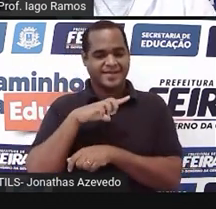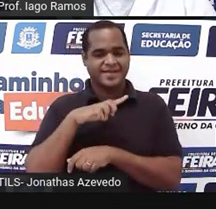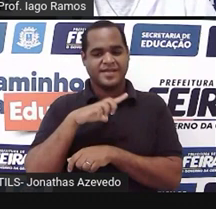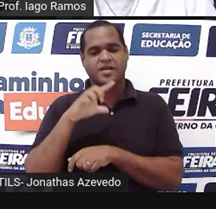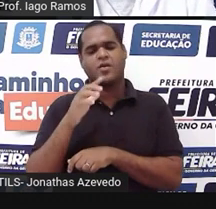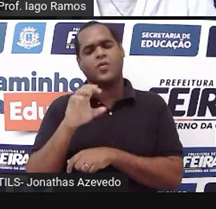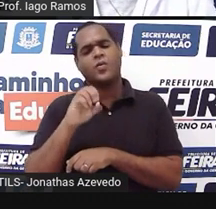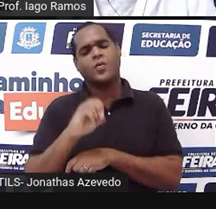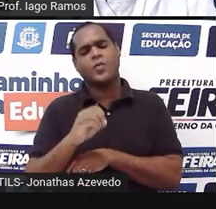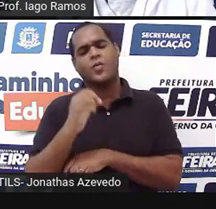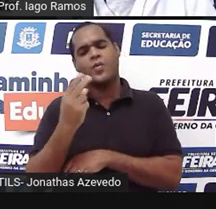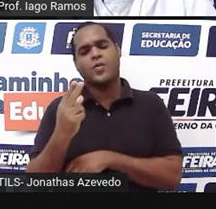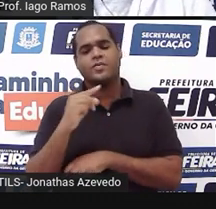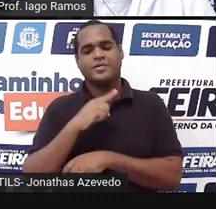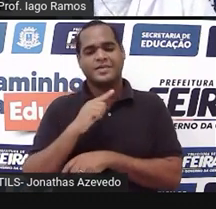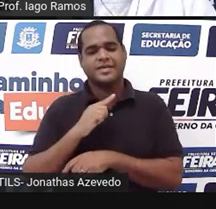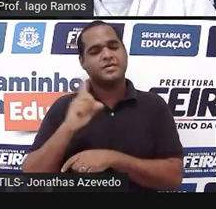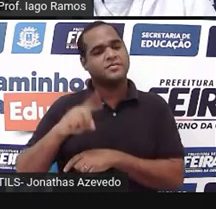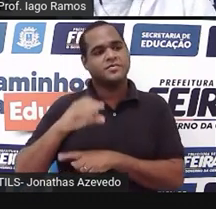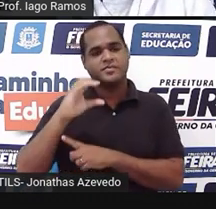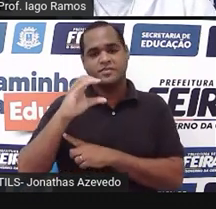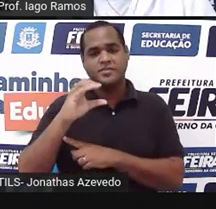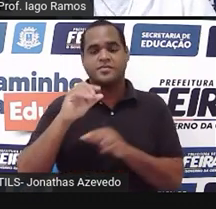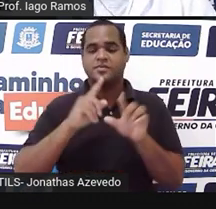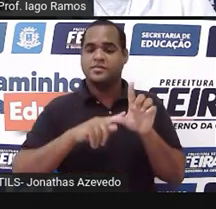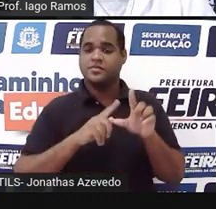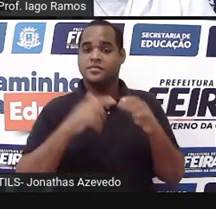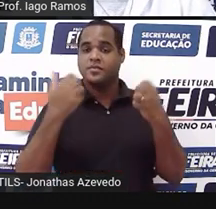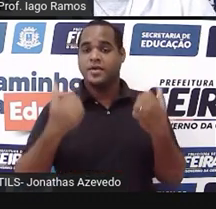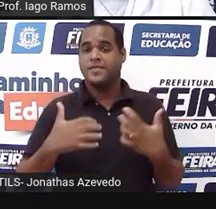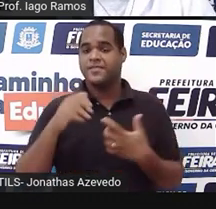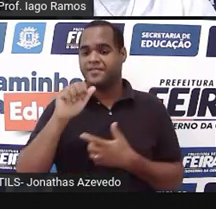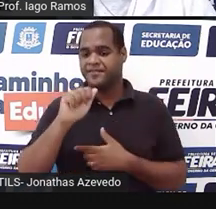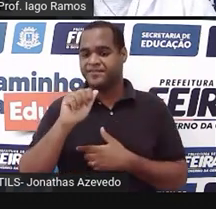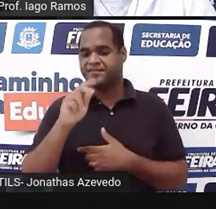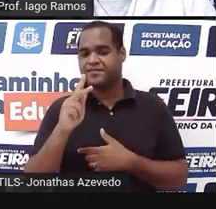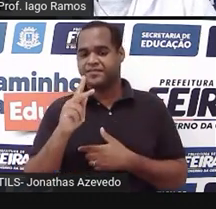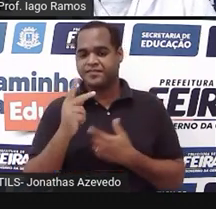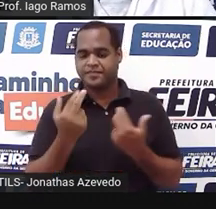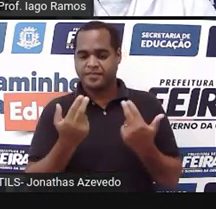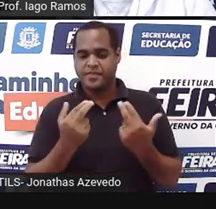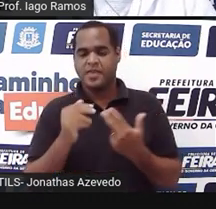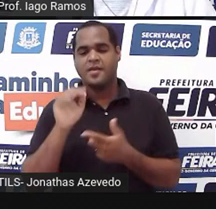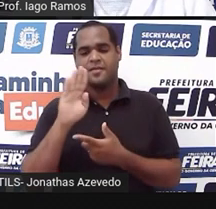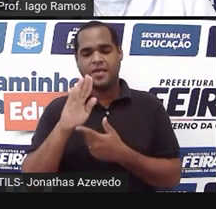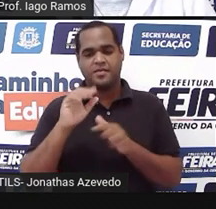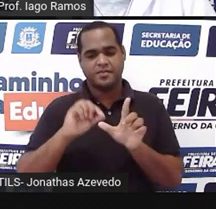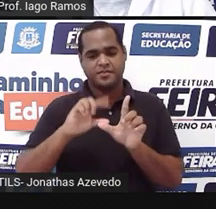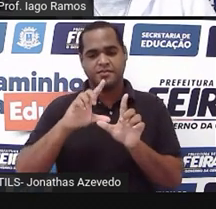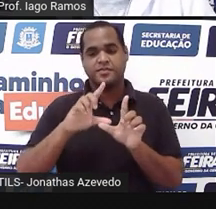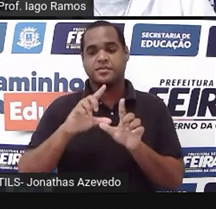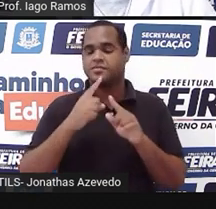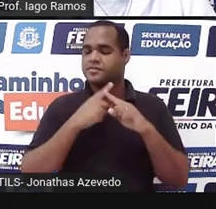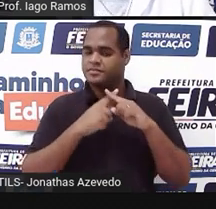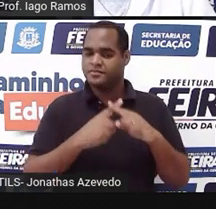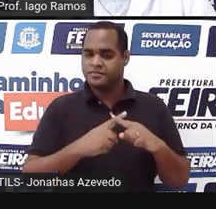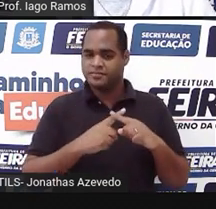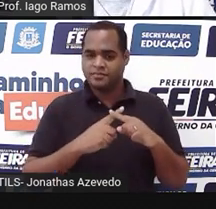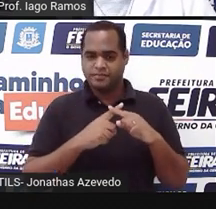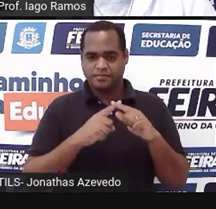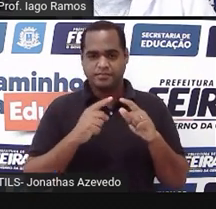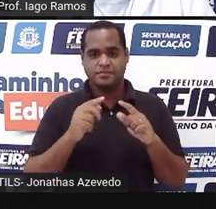ou é o que está na letra c a = b maiúsculo vezes